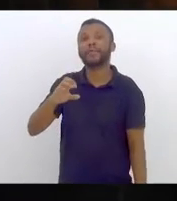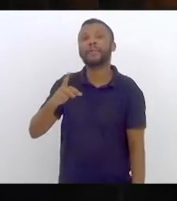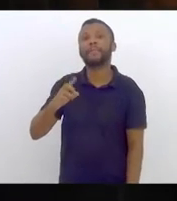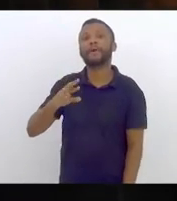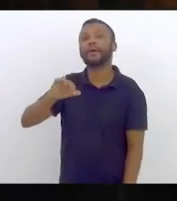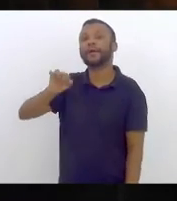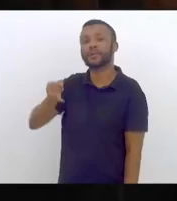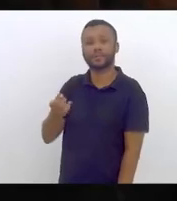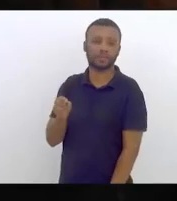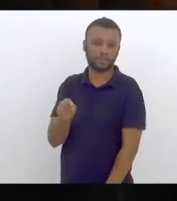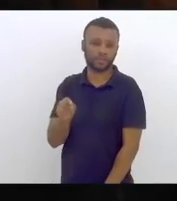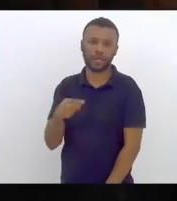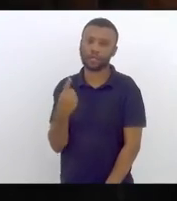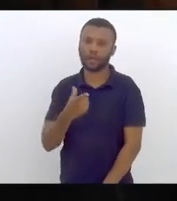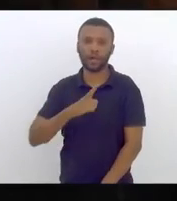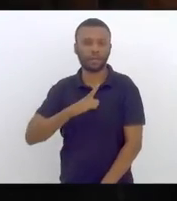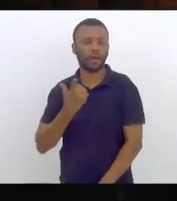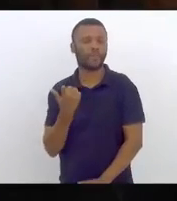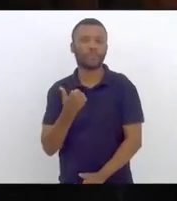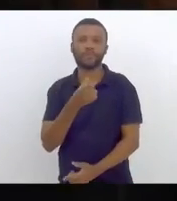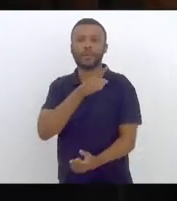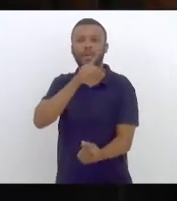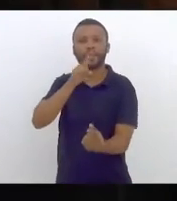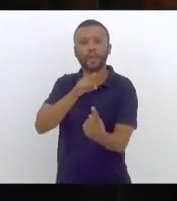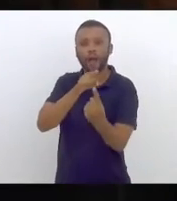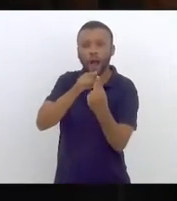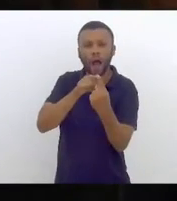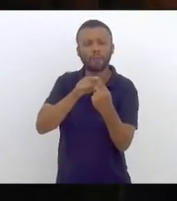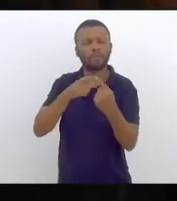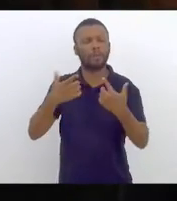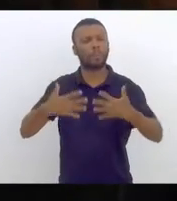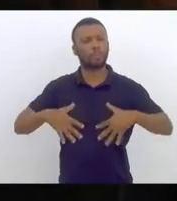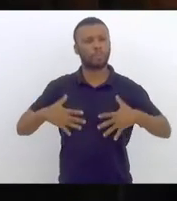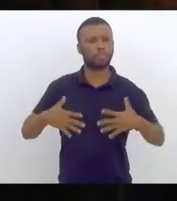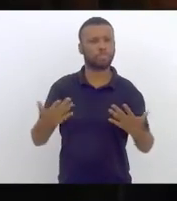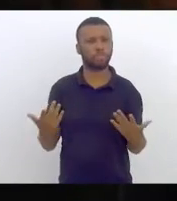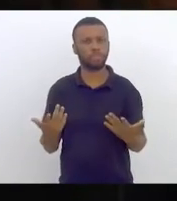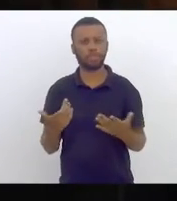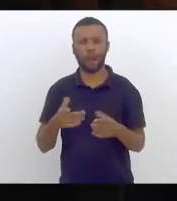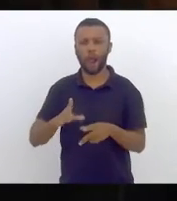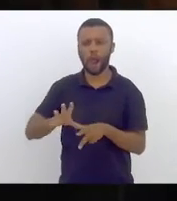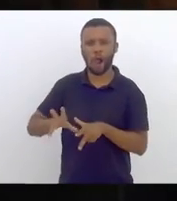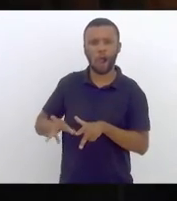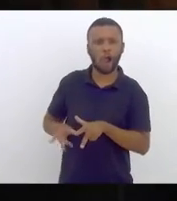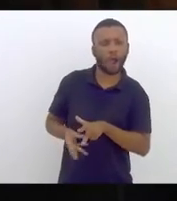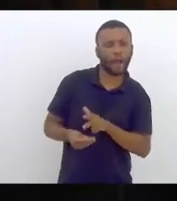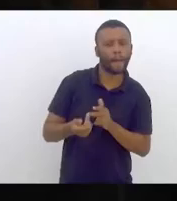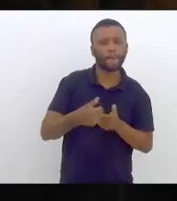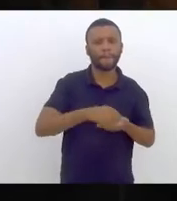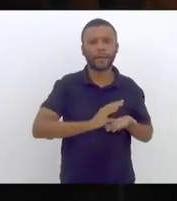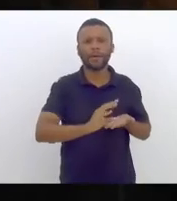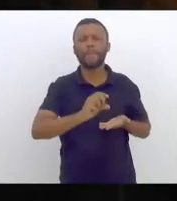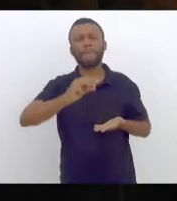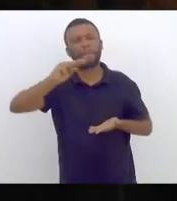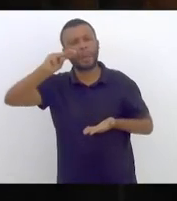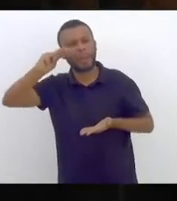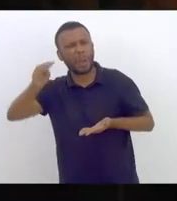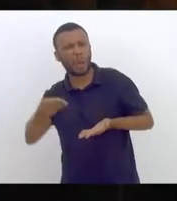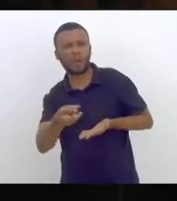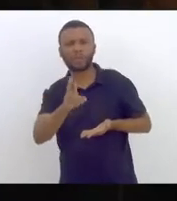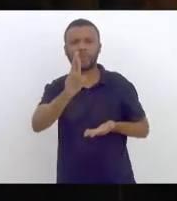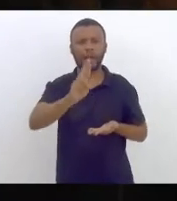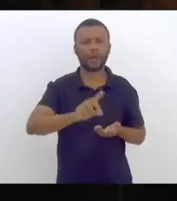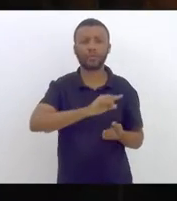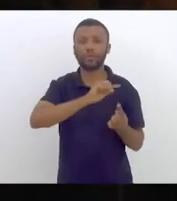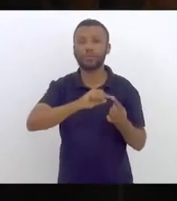teve esse alvo de escândalos envolvendo, inclusive, o pagamento de milhões de reais para